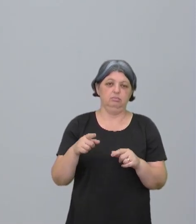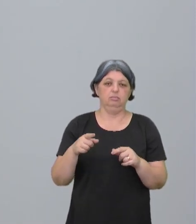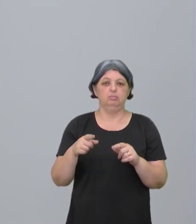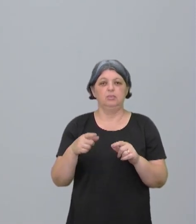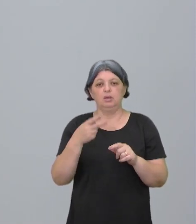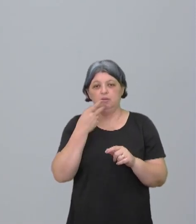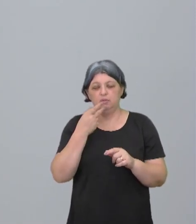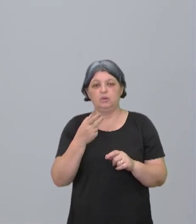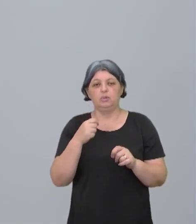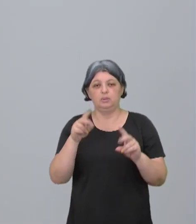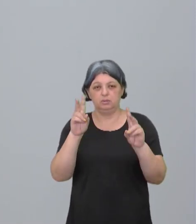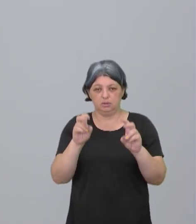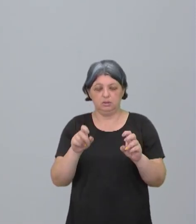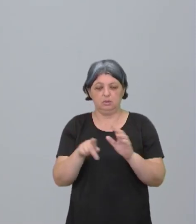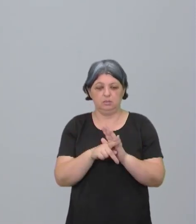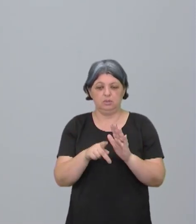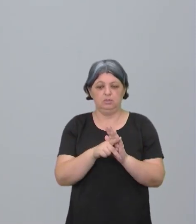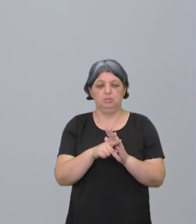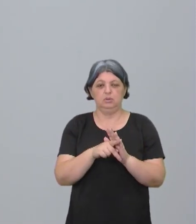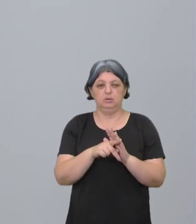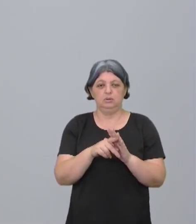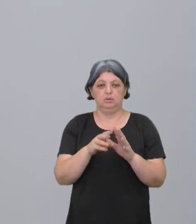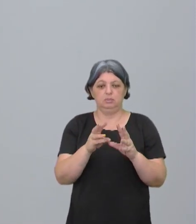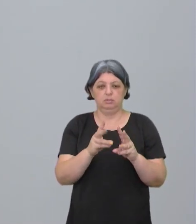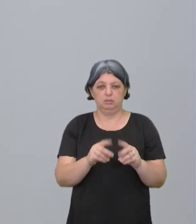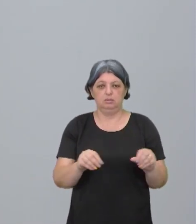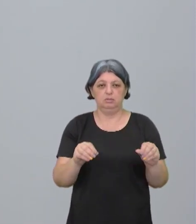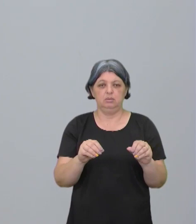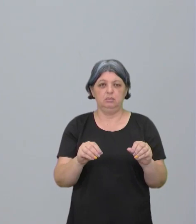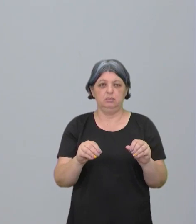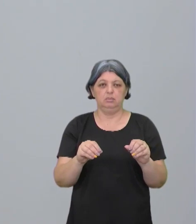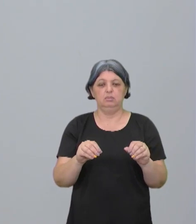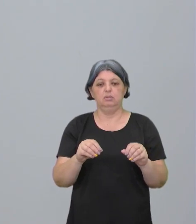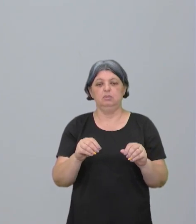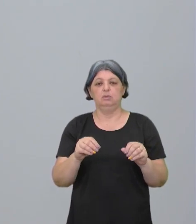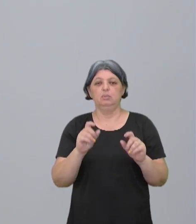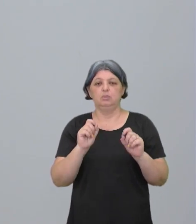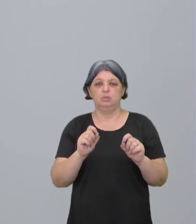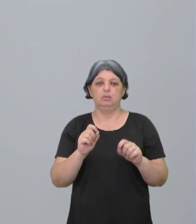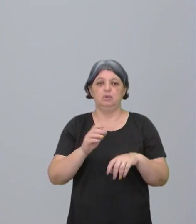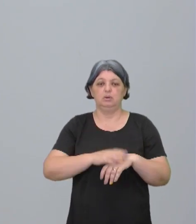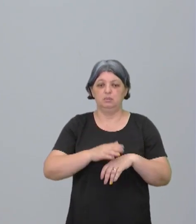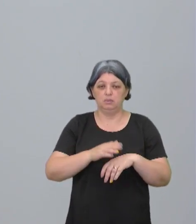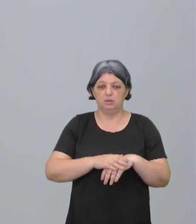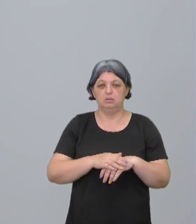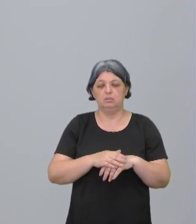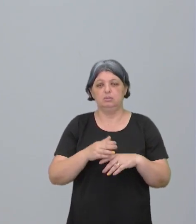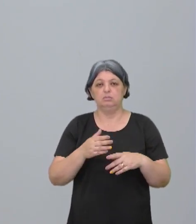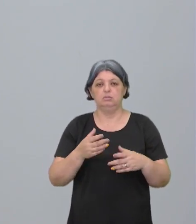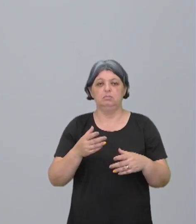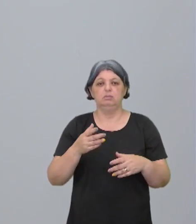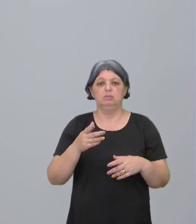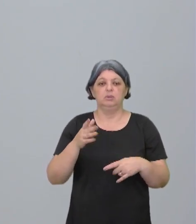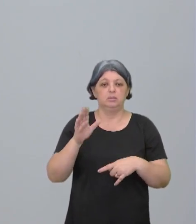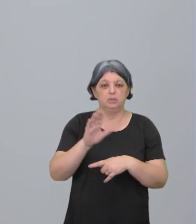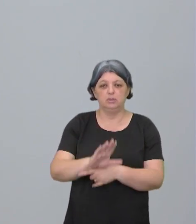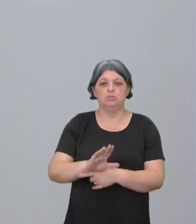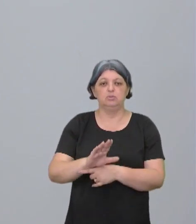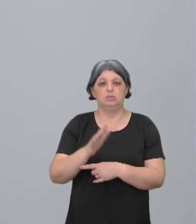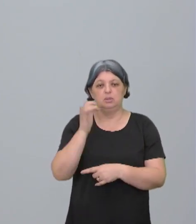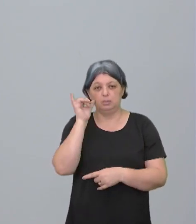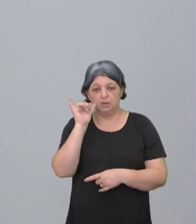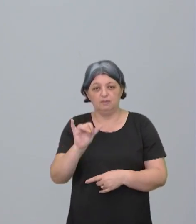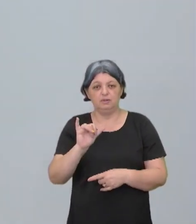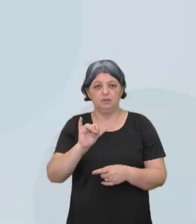né, falamos aí possivelmente, né, de algumas medidas para a gente conseguir detectar a questão da degradação do